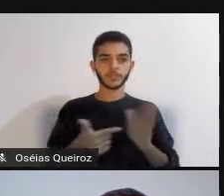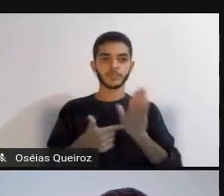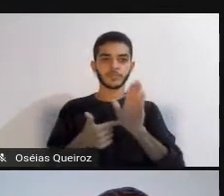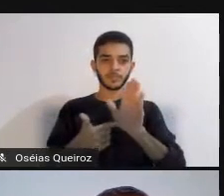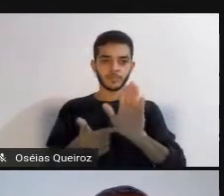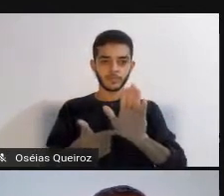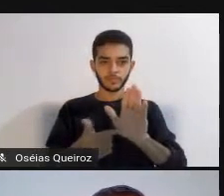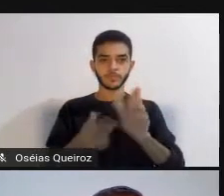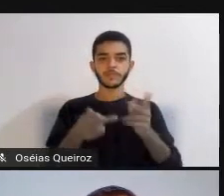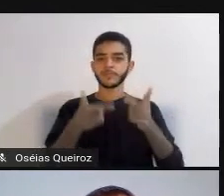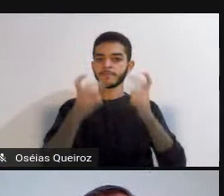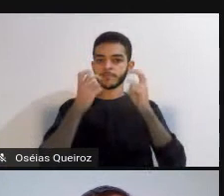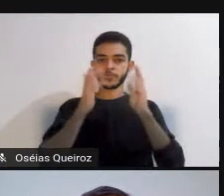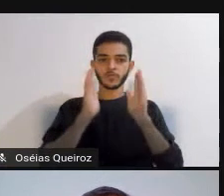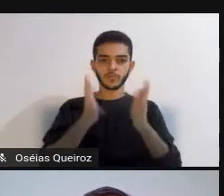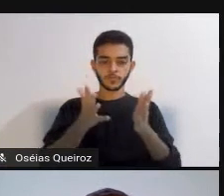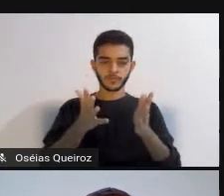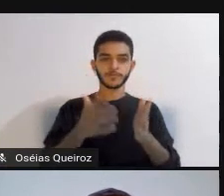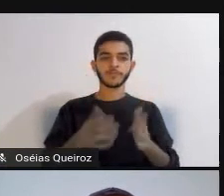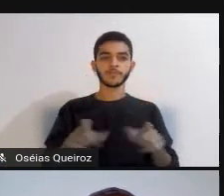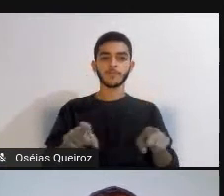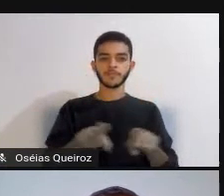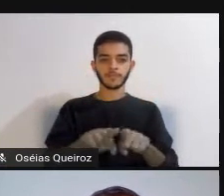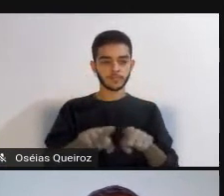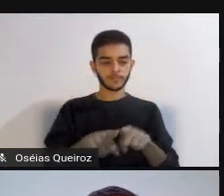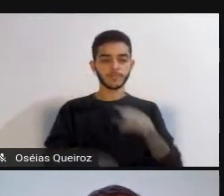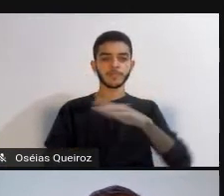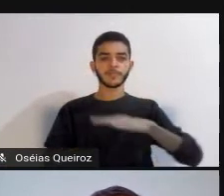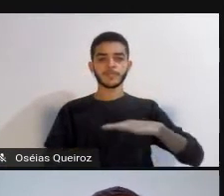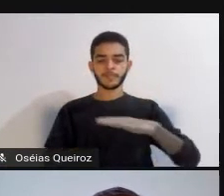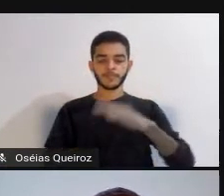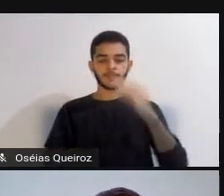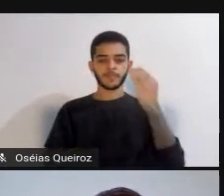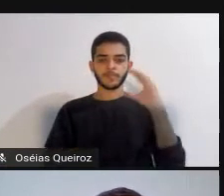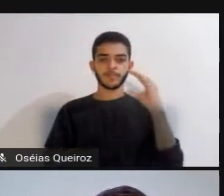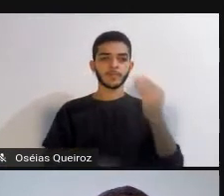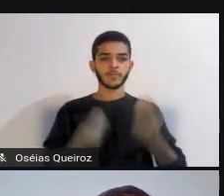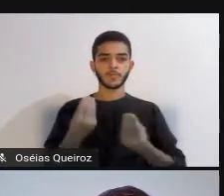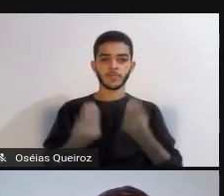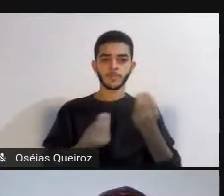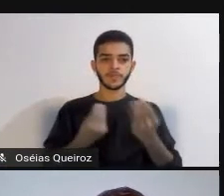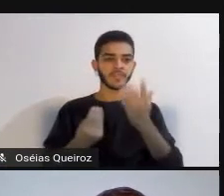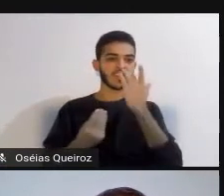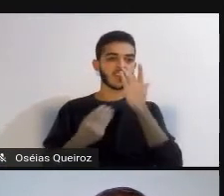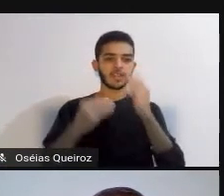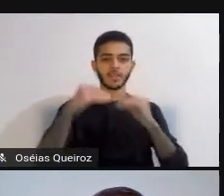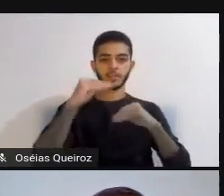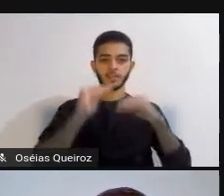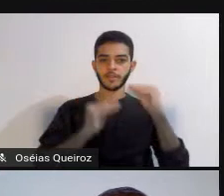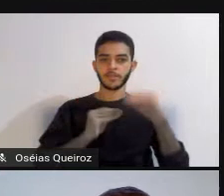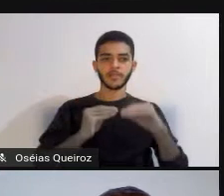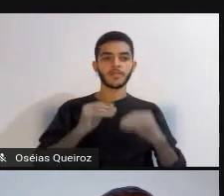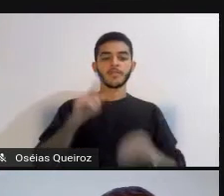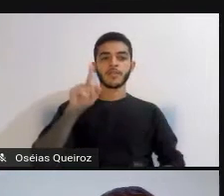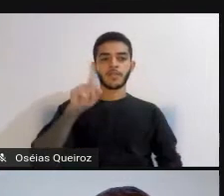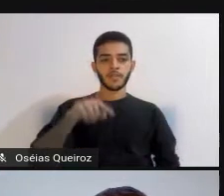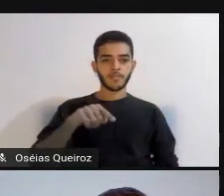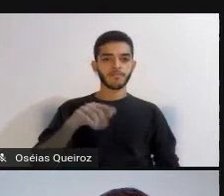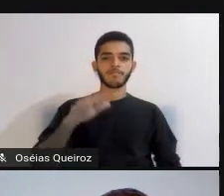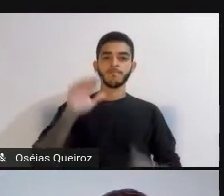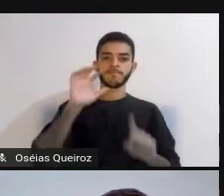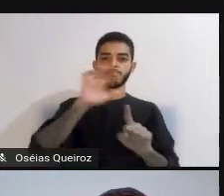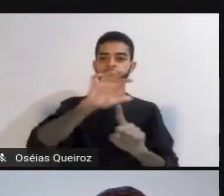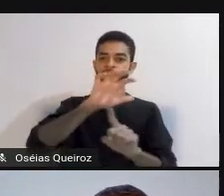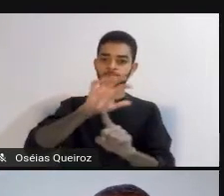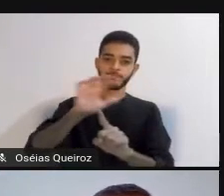foram identificados na literatura científica de como esses microplásticos estão afetando a comunidade de